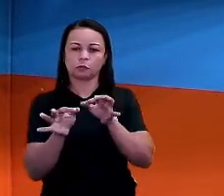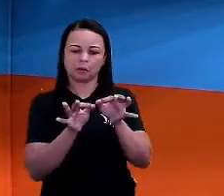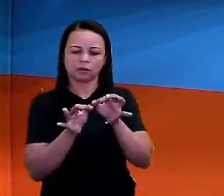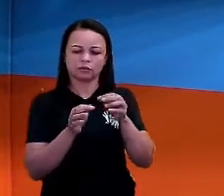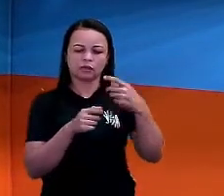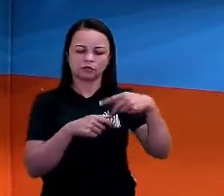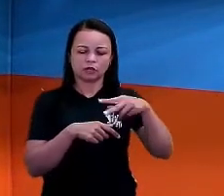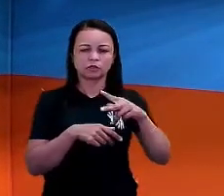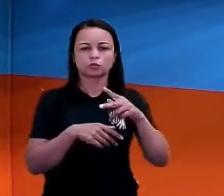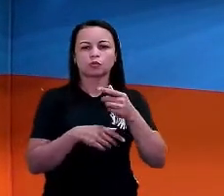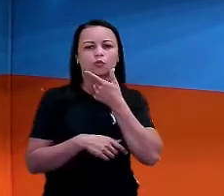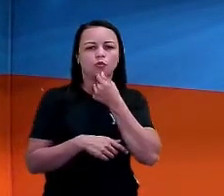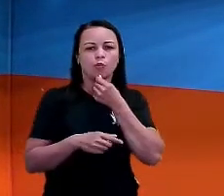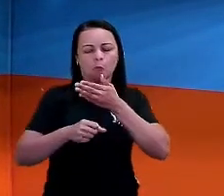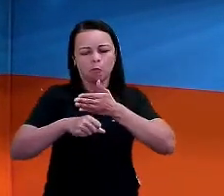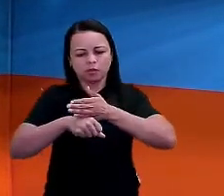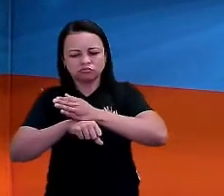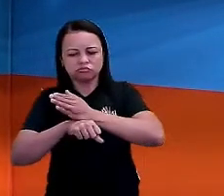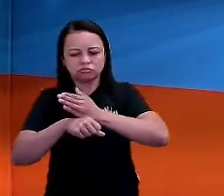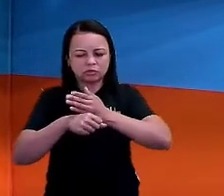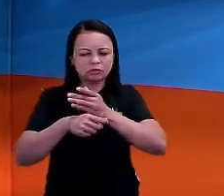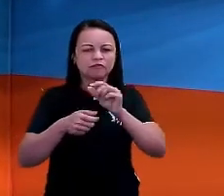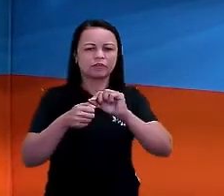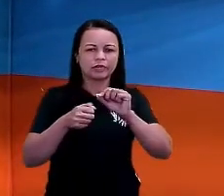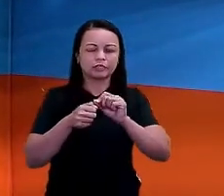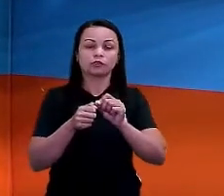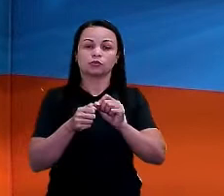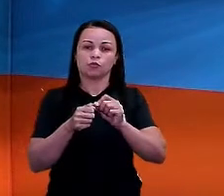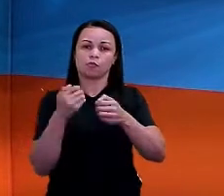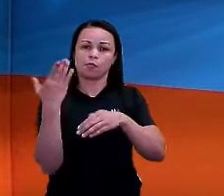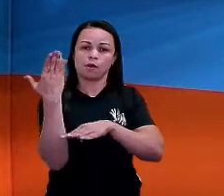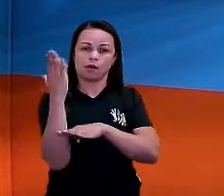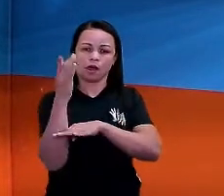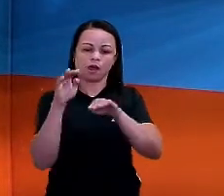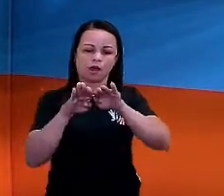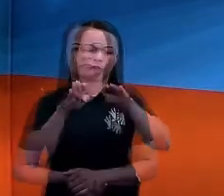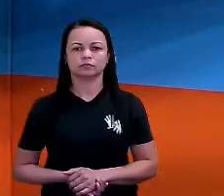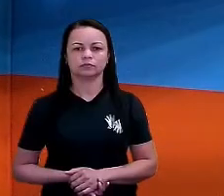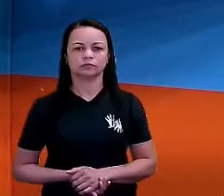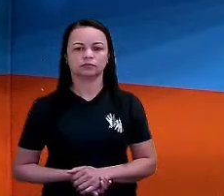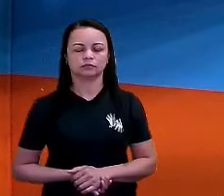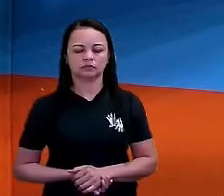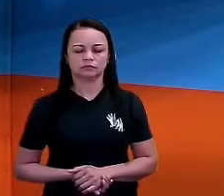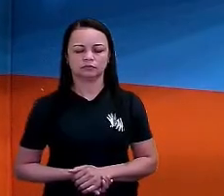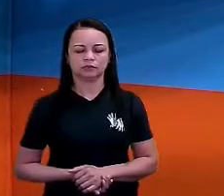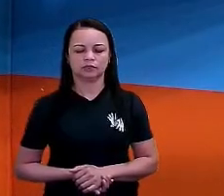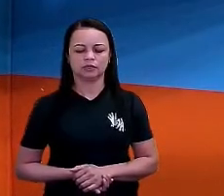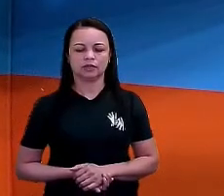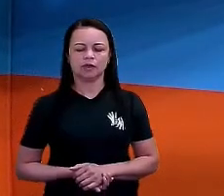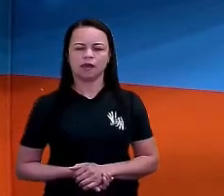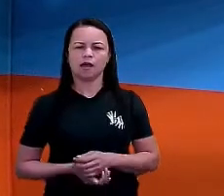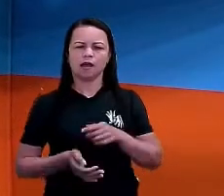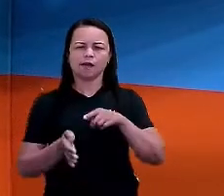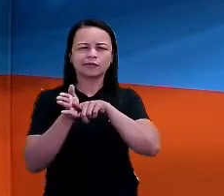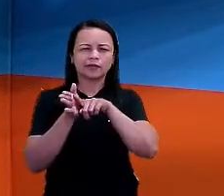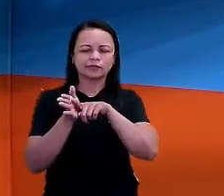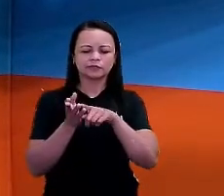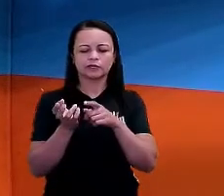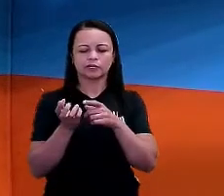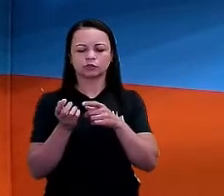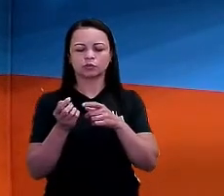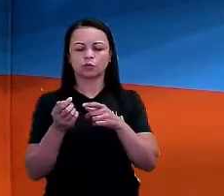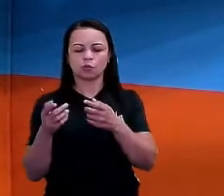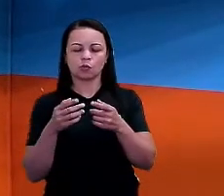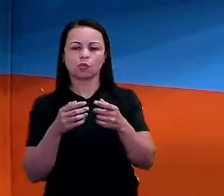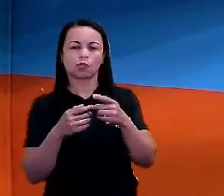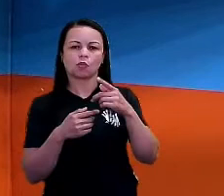para que fosse feita uma mesa de madeira idêntica à da imagem a seguir. Analisando o polígono formado pela